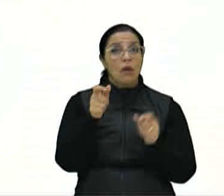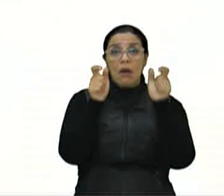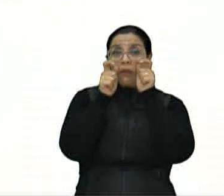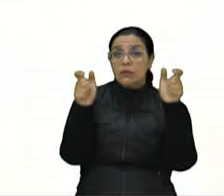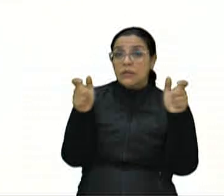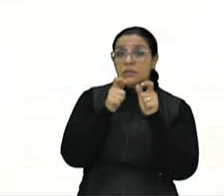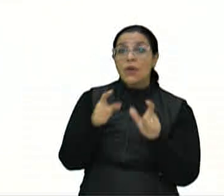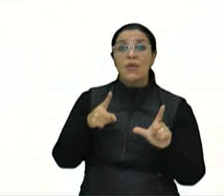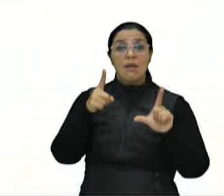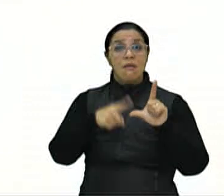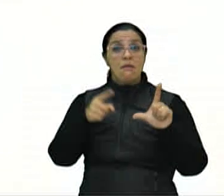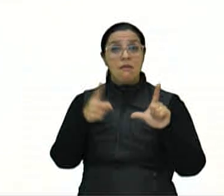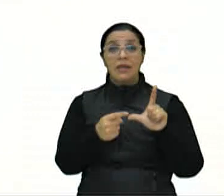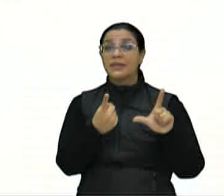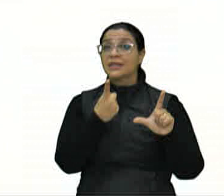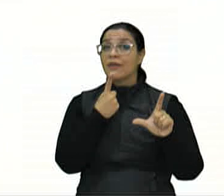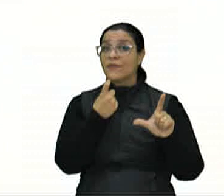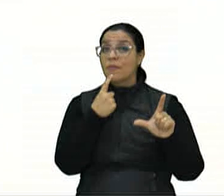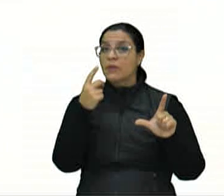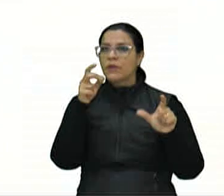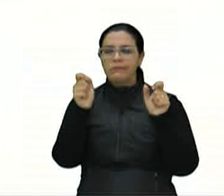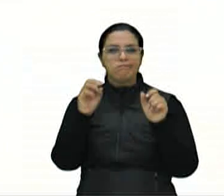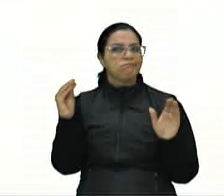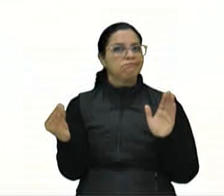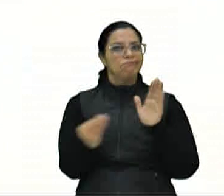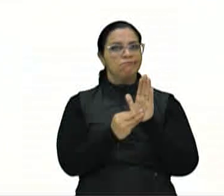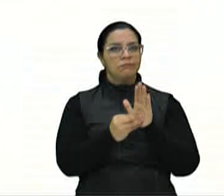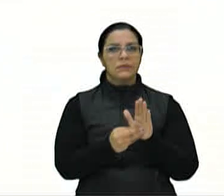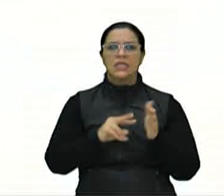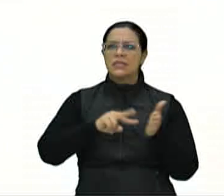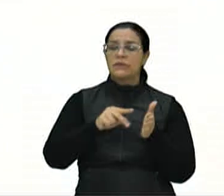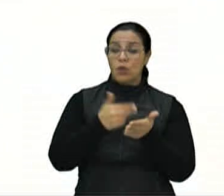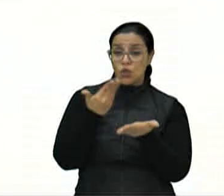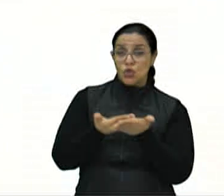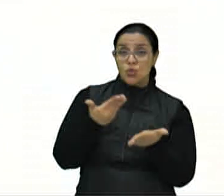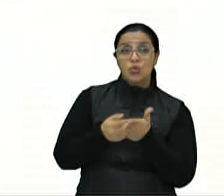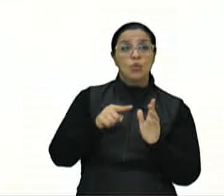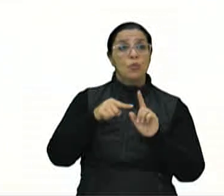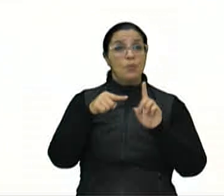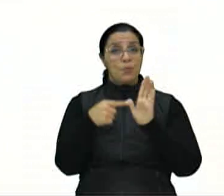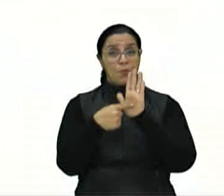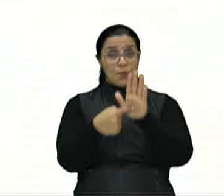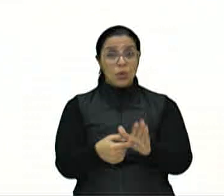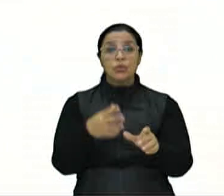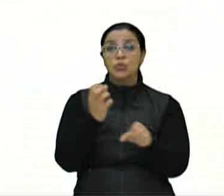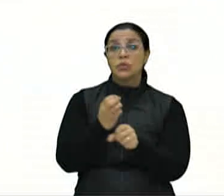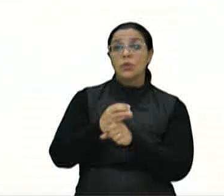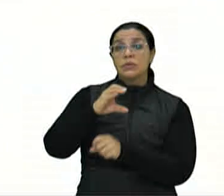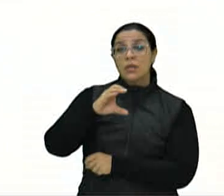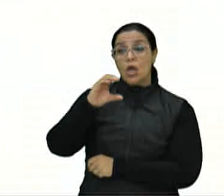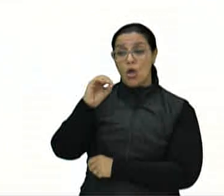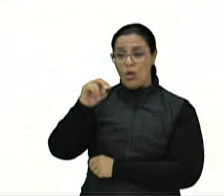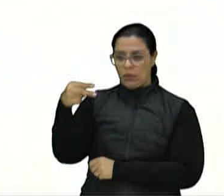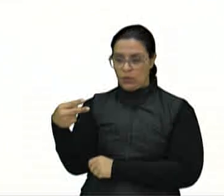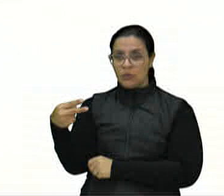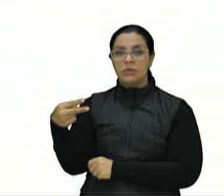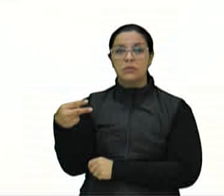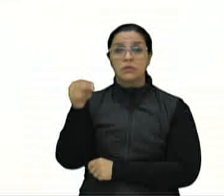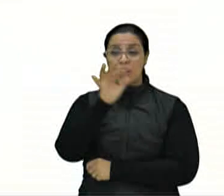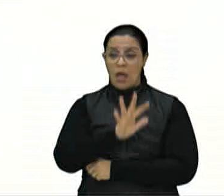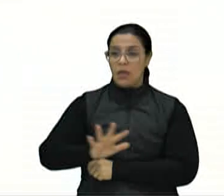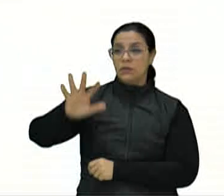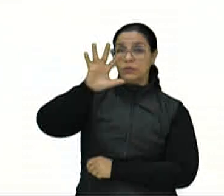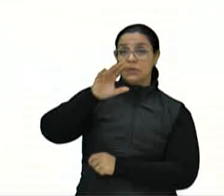deixei em letra de cores diferentes para você registrar. Estudos apontam que a concentração de CO2 atmosférica